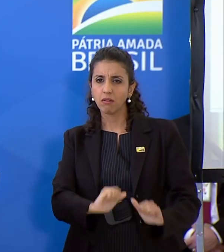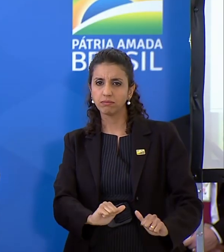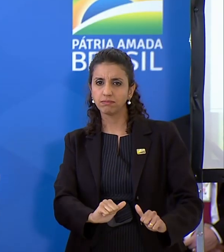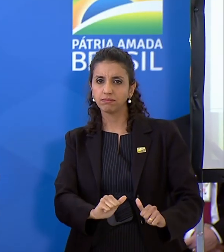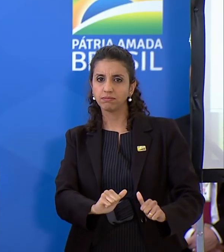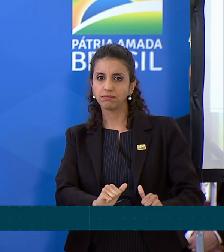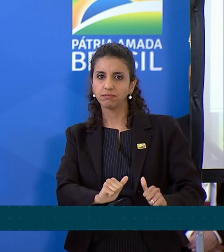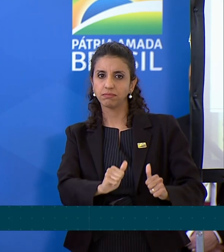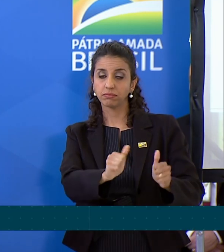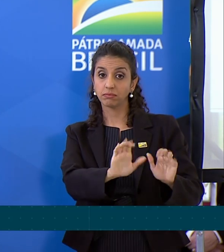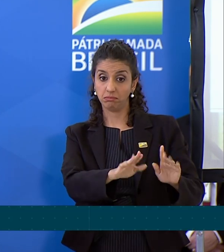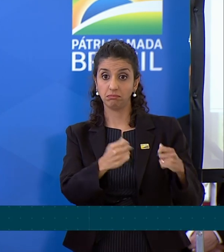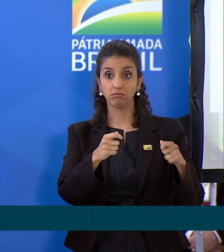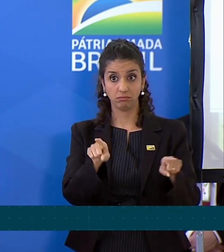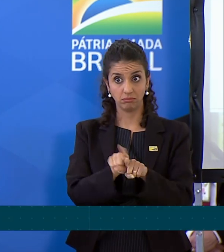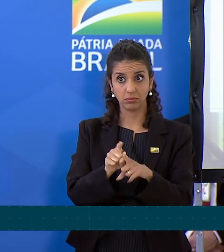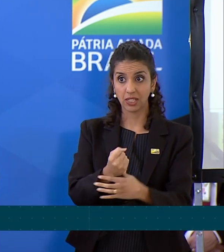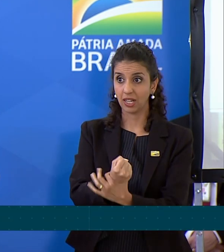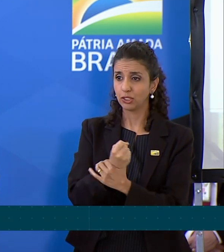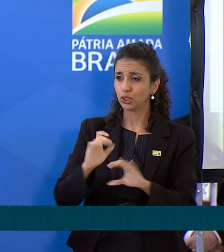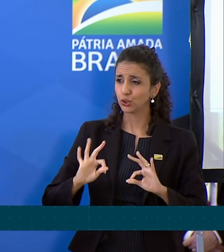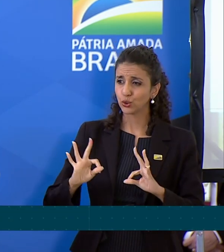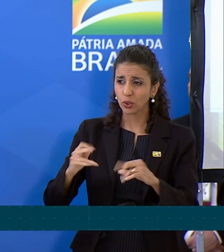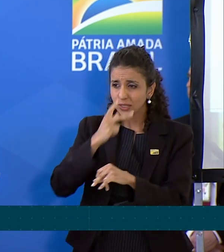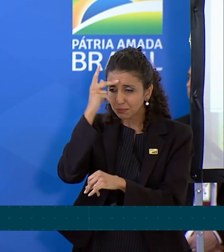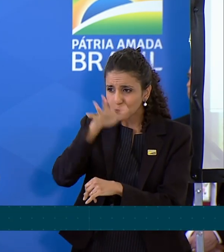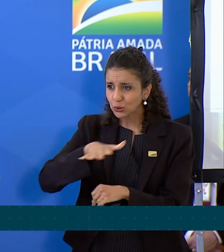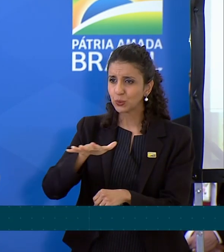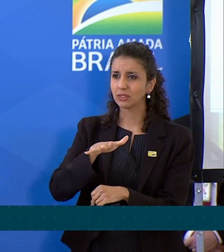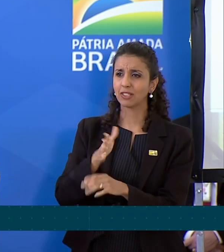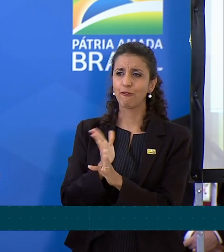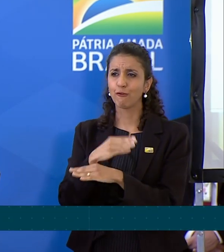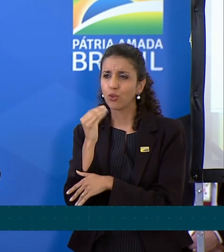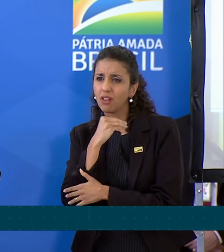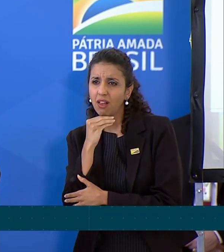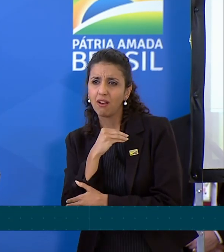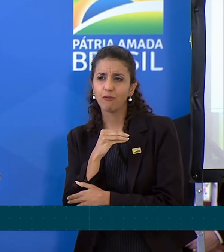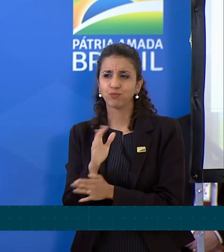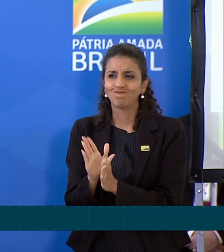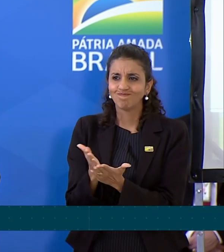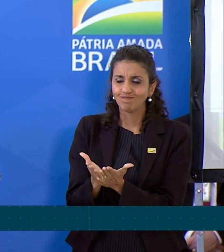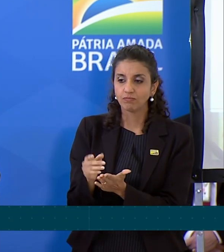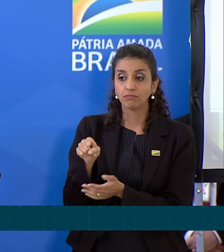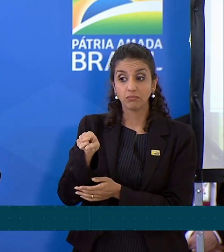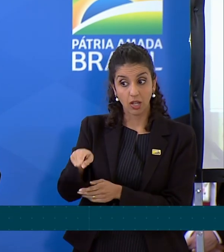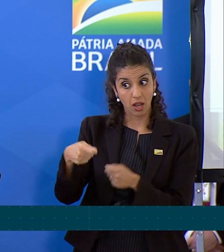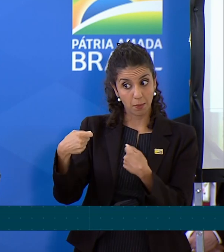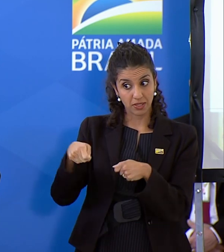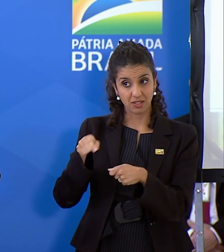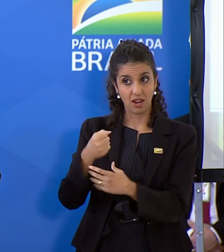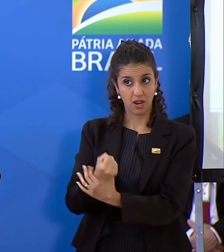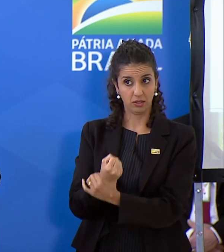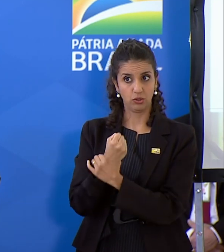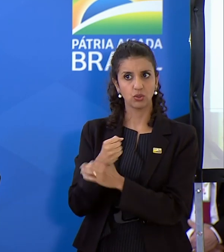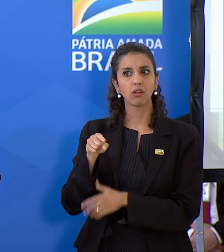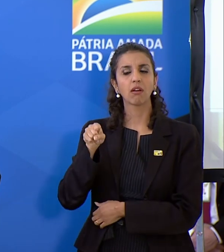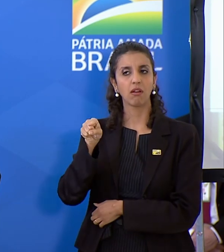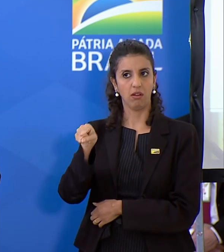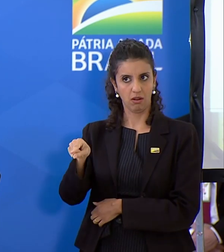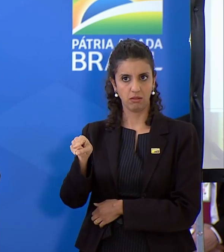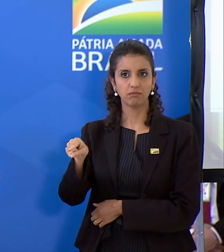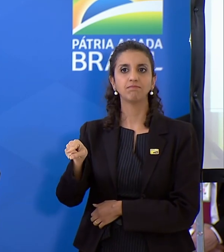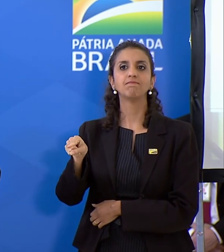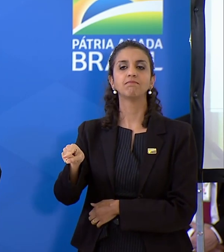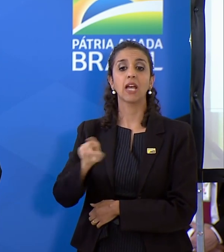garantir que todos os brasileiros, por mais frágeis que sejam, por mais humildes que sejam, tenham o Estado